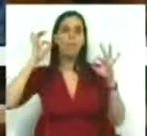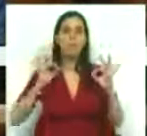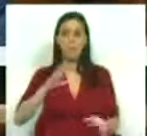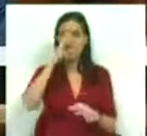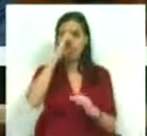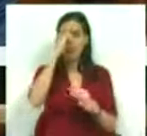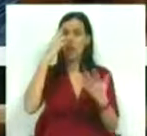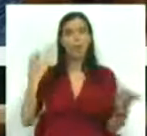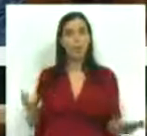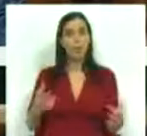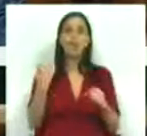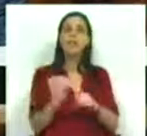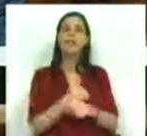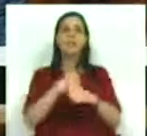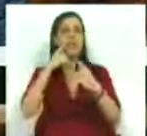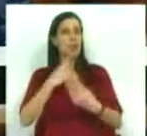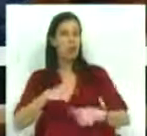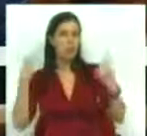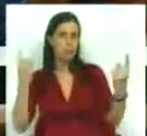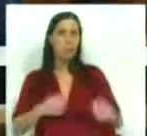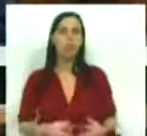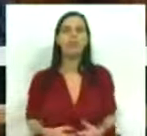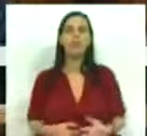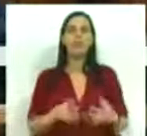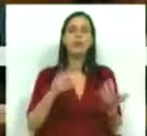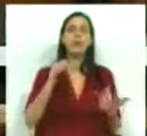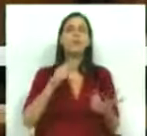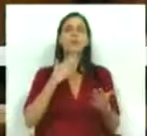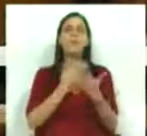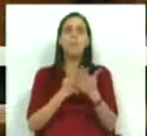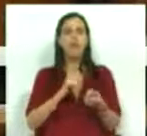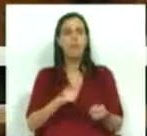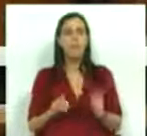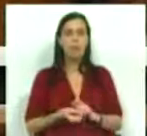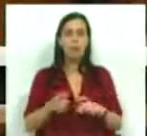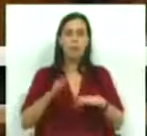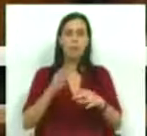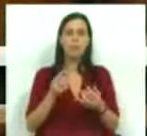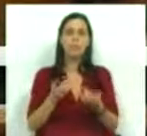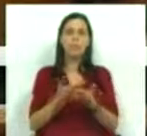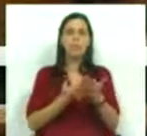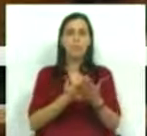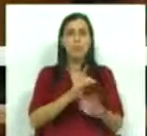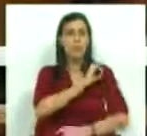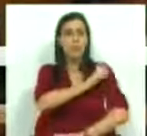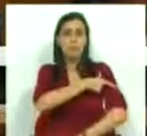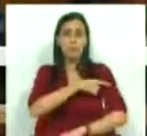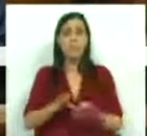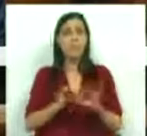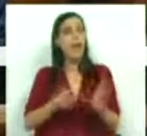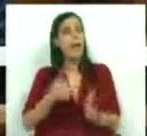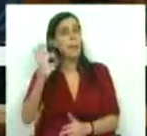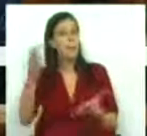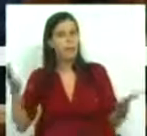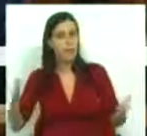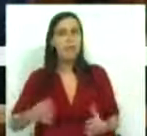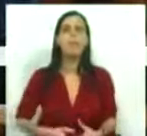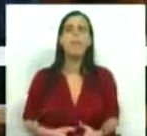a sustentabilidade dos serviços públicos. Empreende uma reforma administrativa tão arrojada quanto